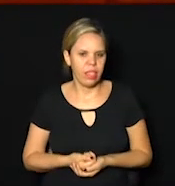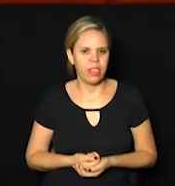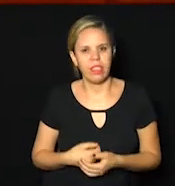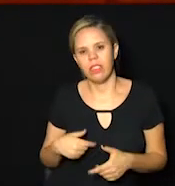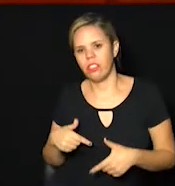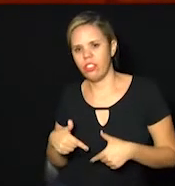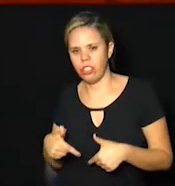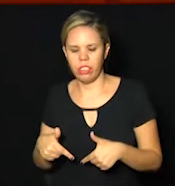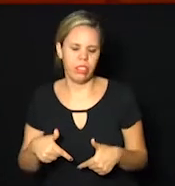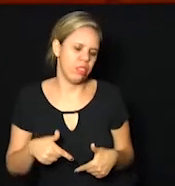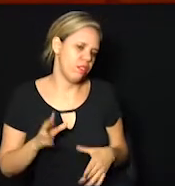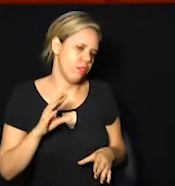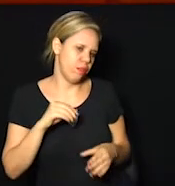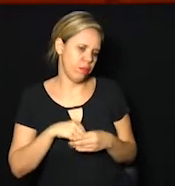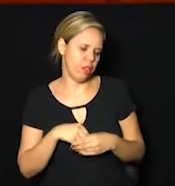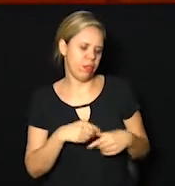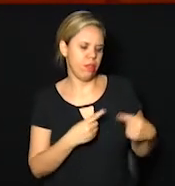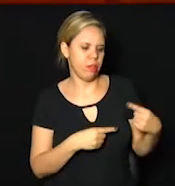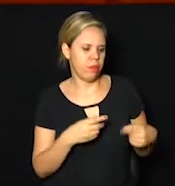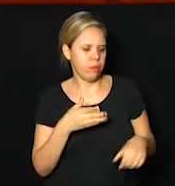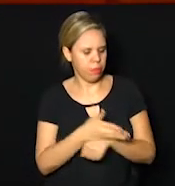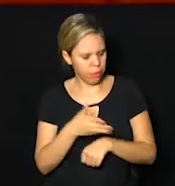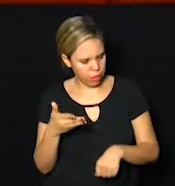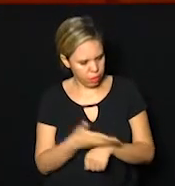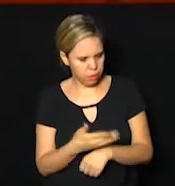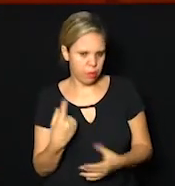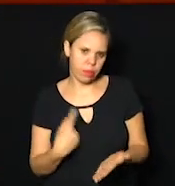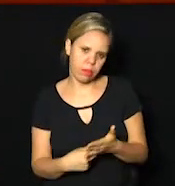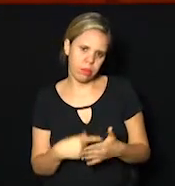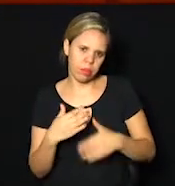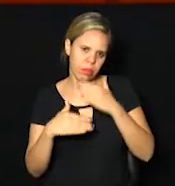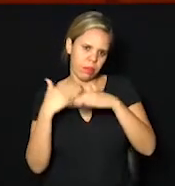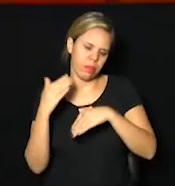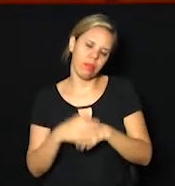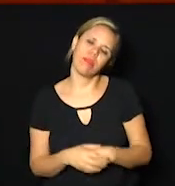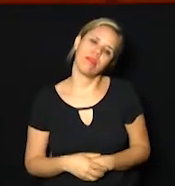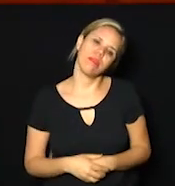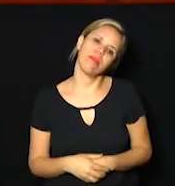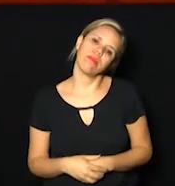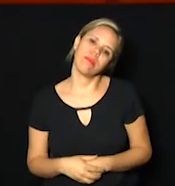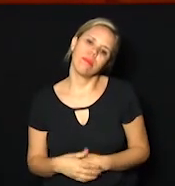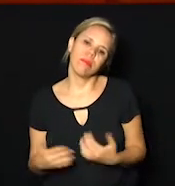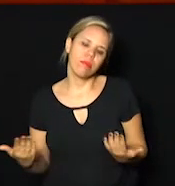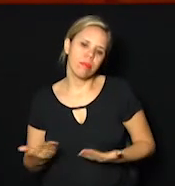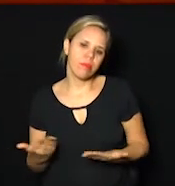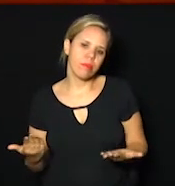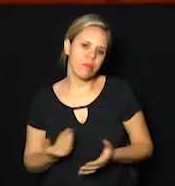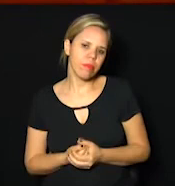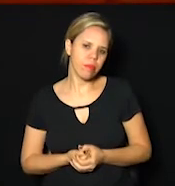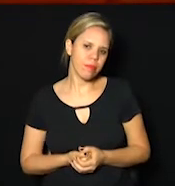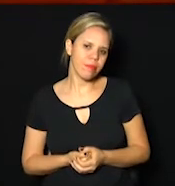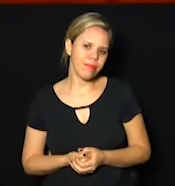agir no ambiente político. Elas se sentem participantes do processo de construção. Agora,